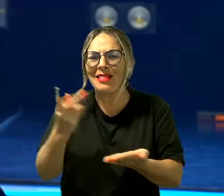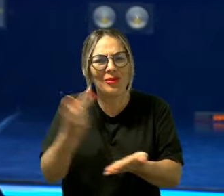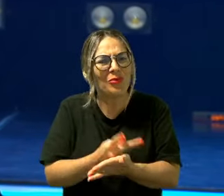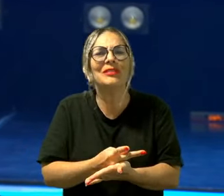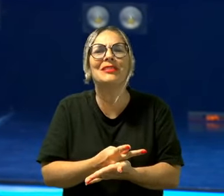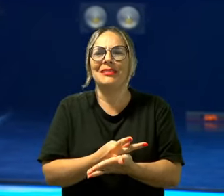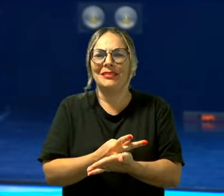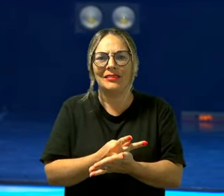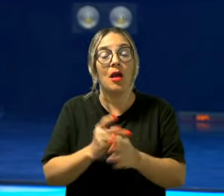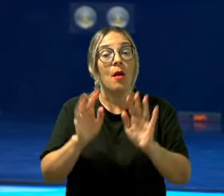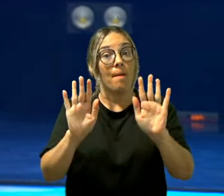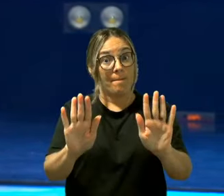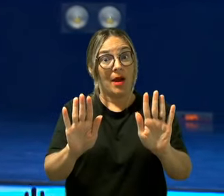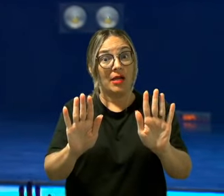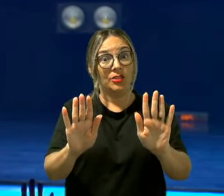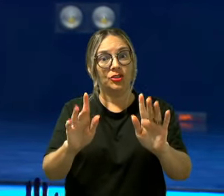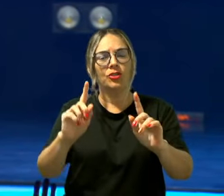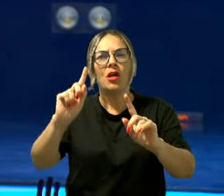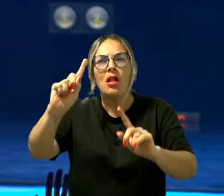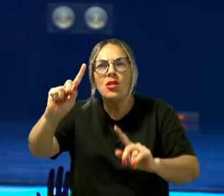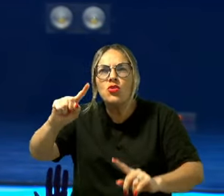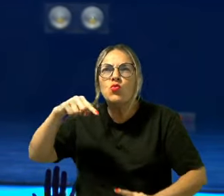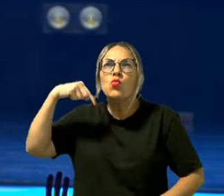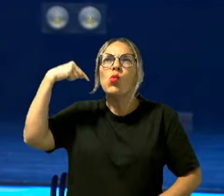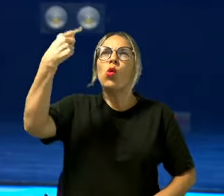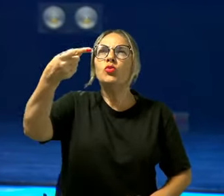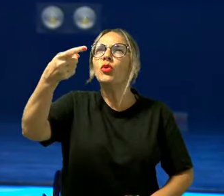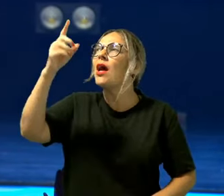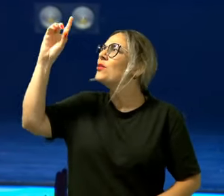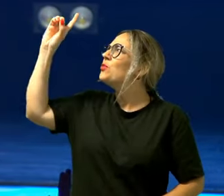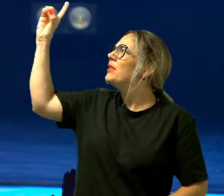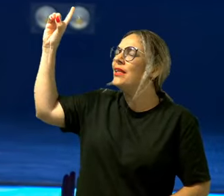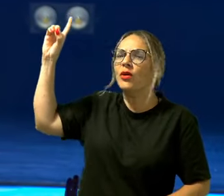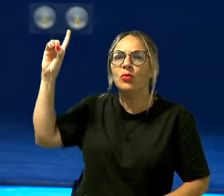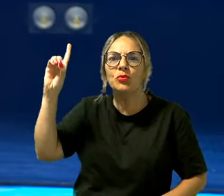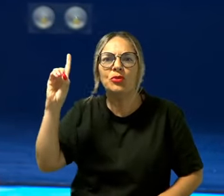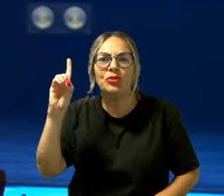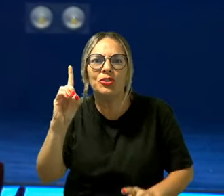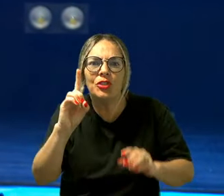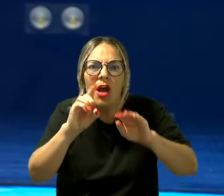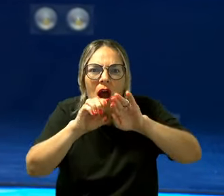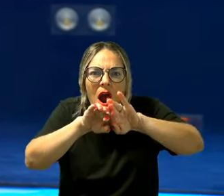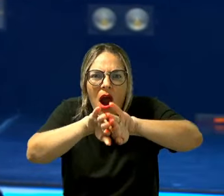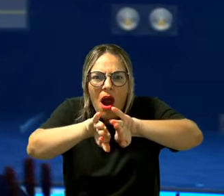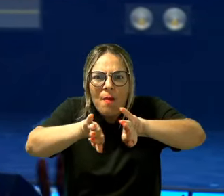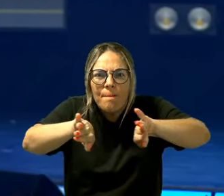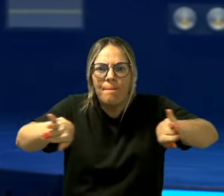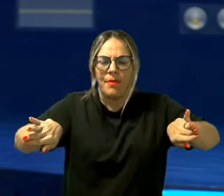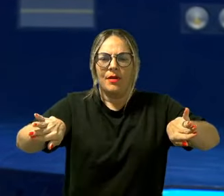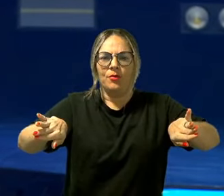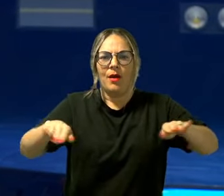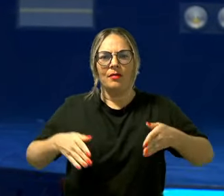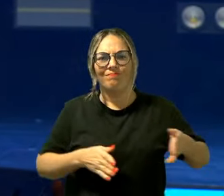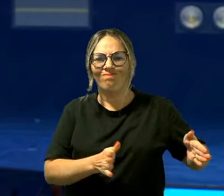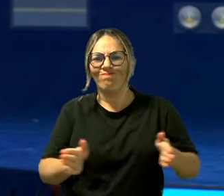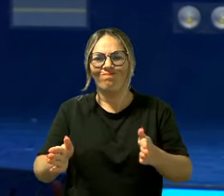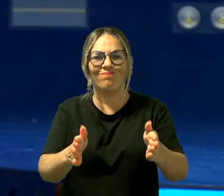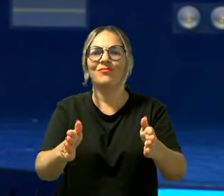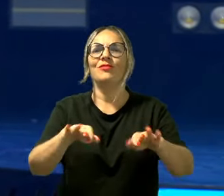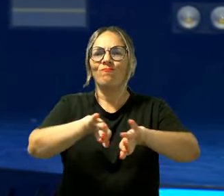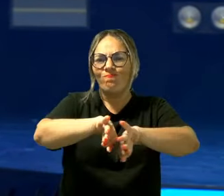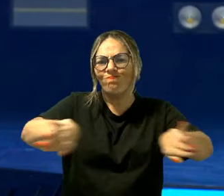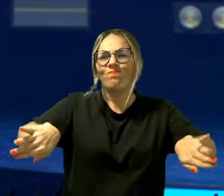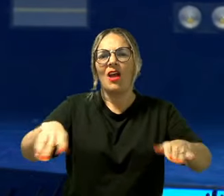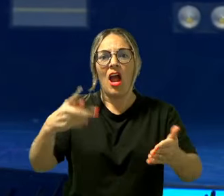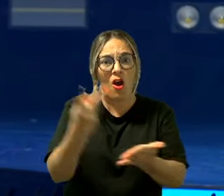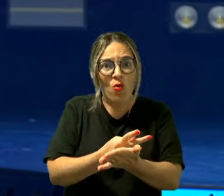lado Deus está abrindo as águas. Deus está abrindo o mar. Não tem nada acontecendo lá de cá,